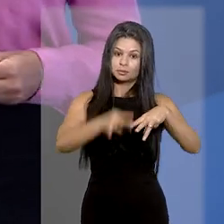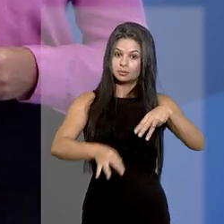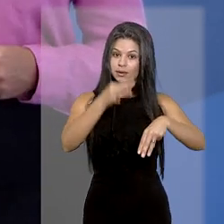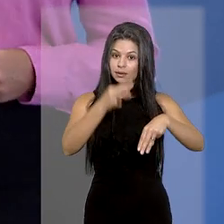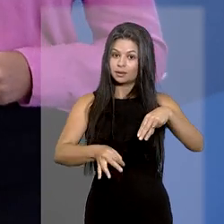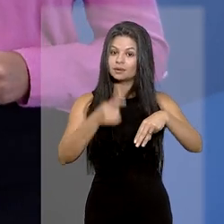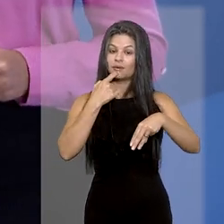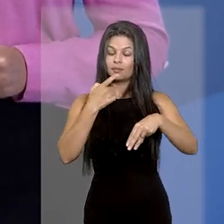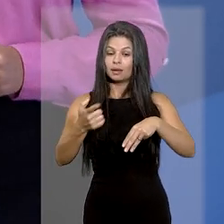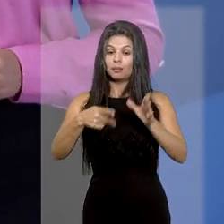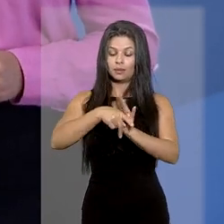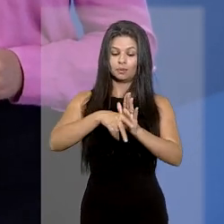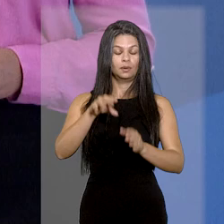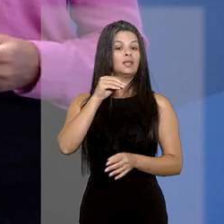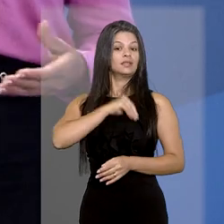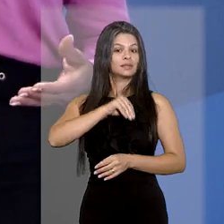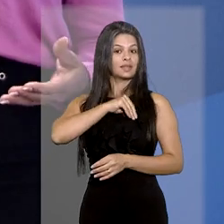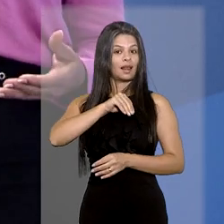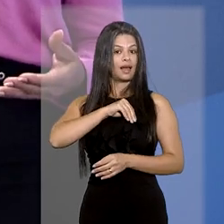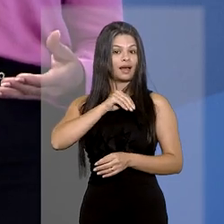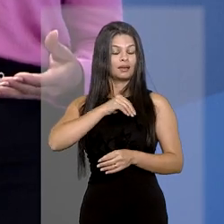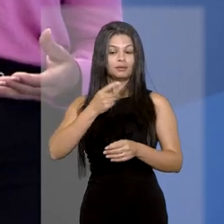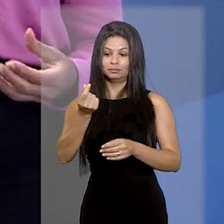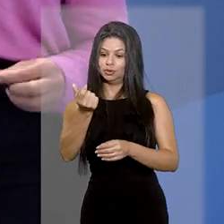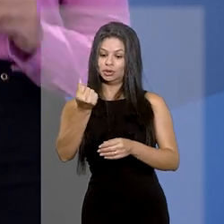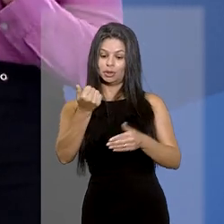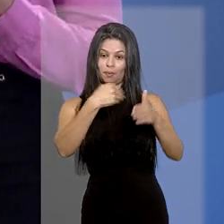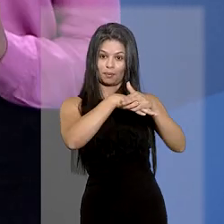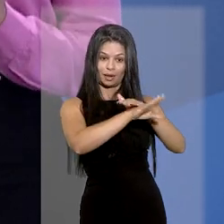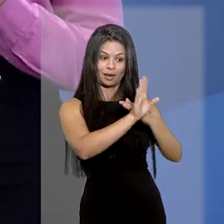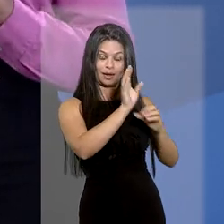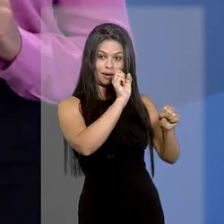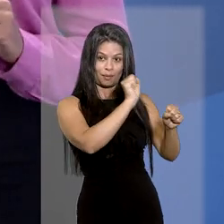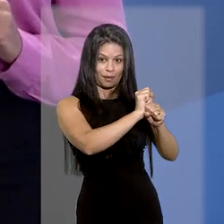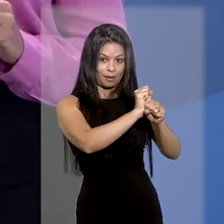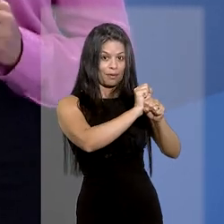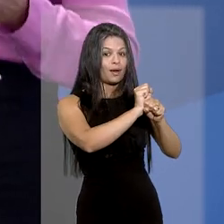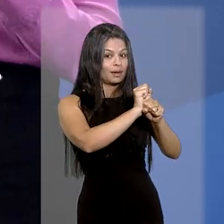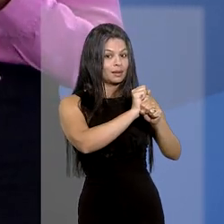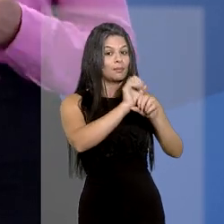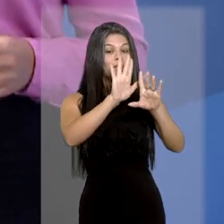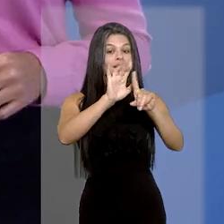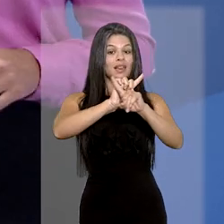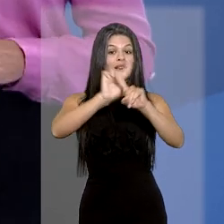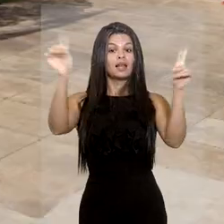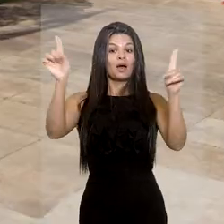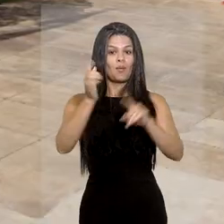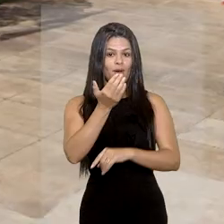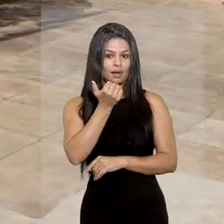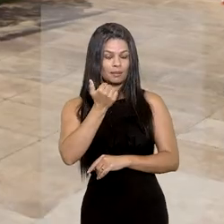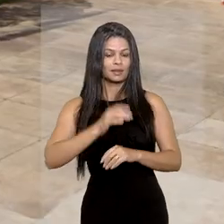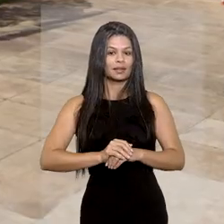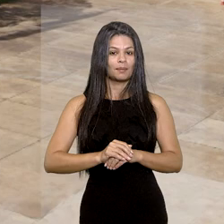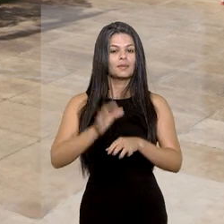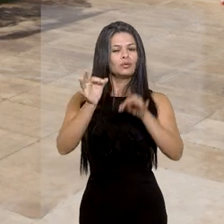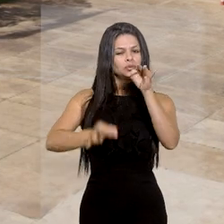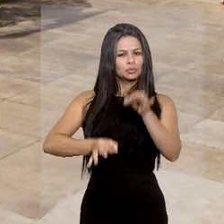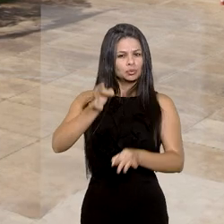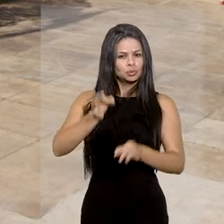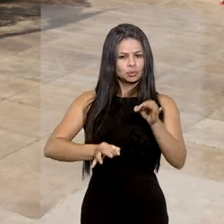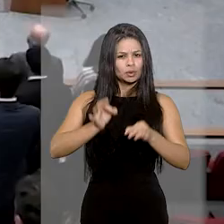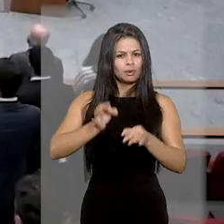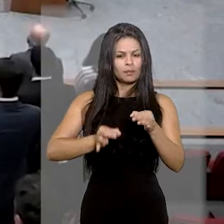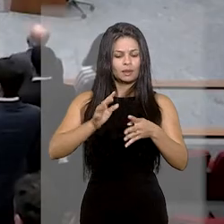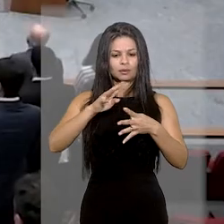a impenhorabilidade do salário para pagamento de dívida não alimentar entenda em julgamento de